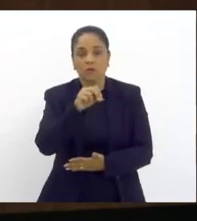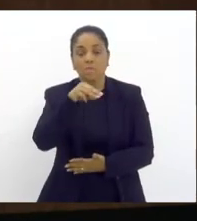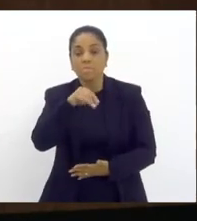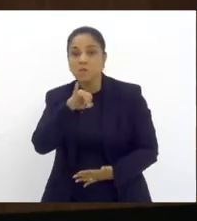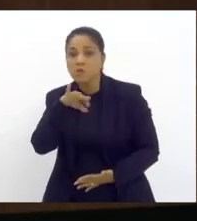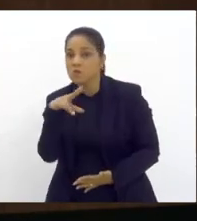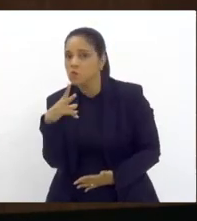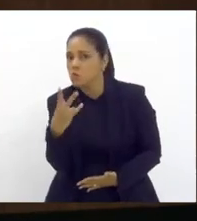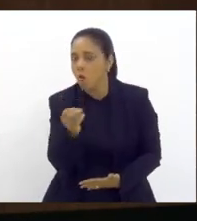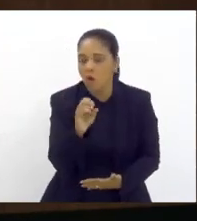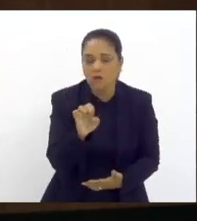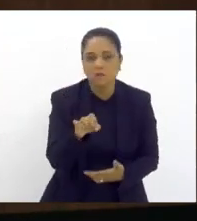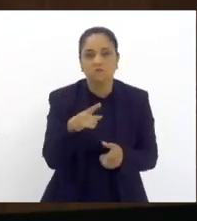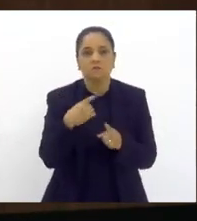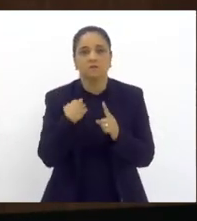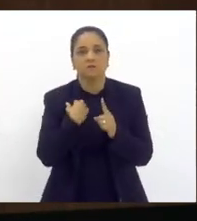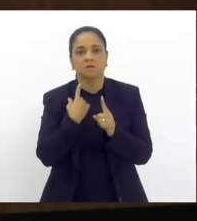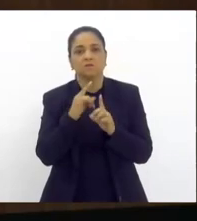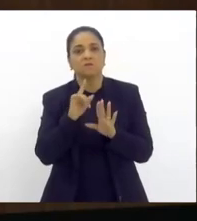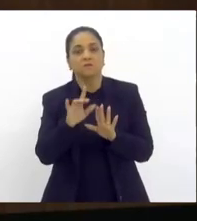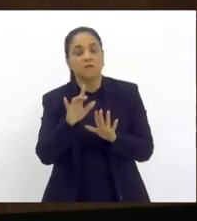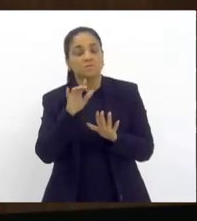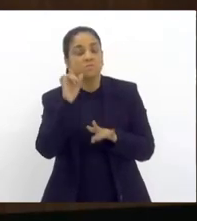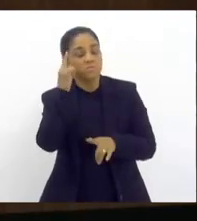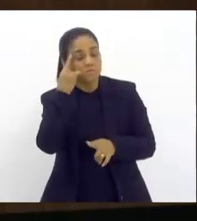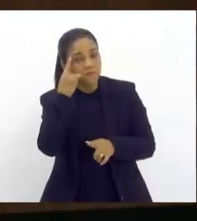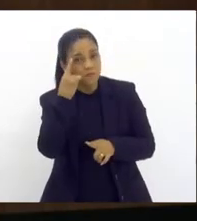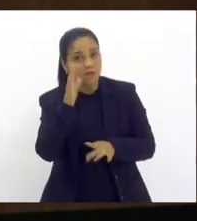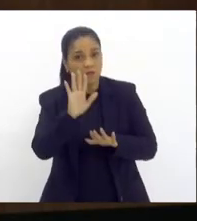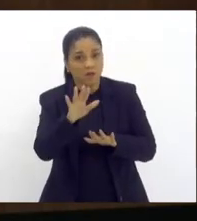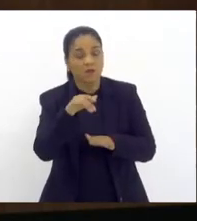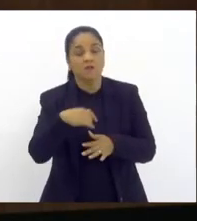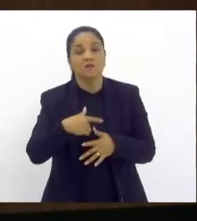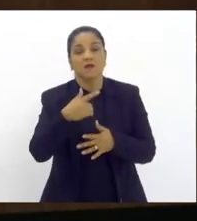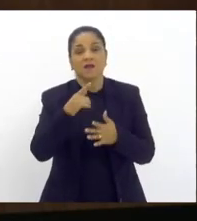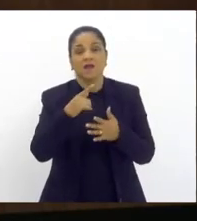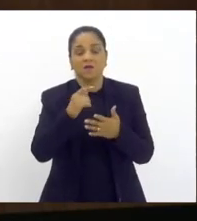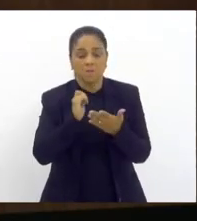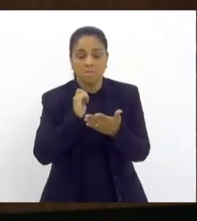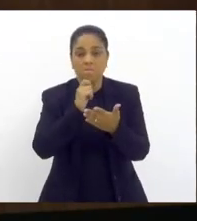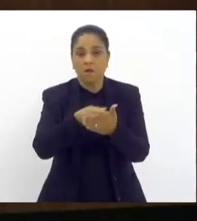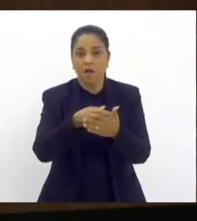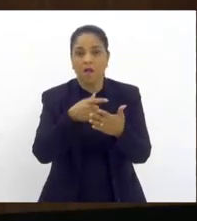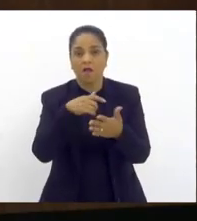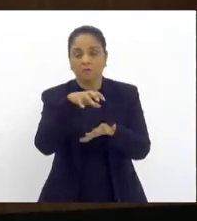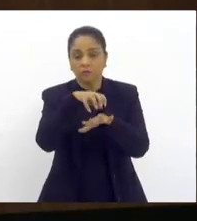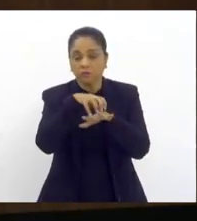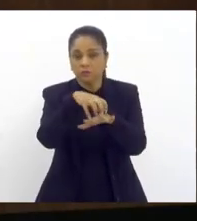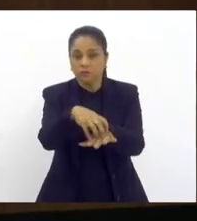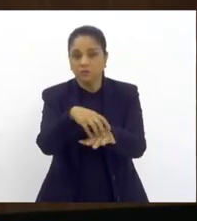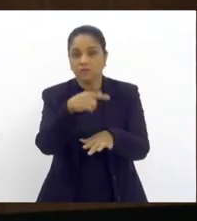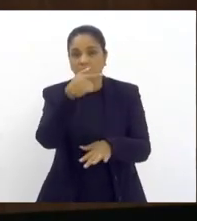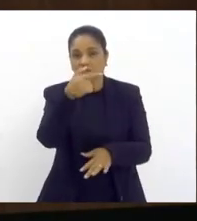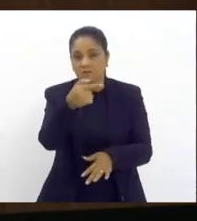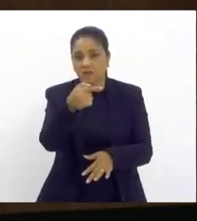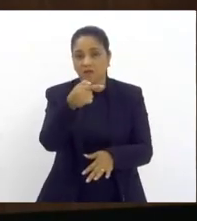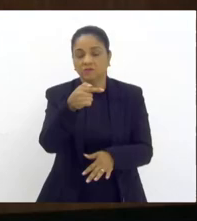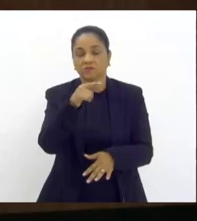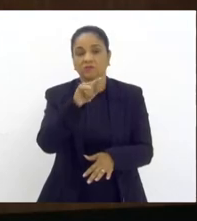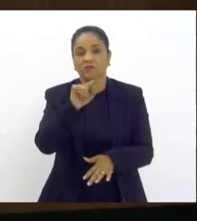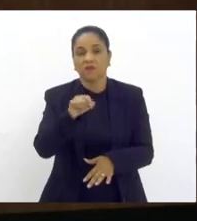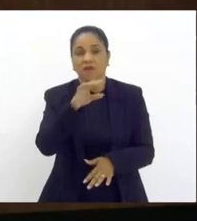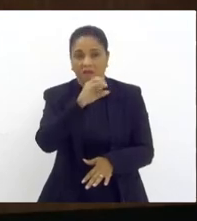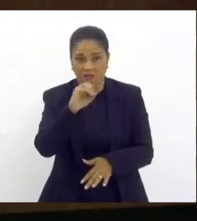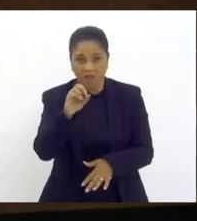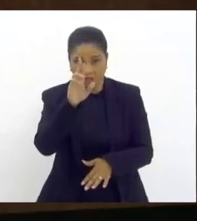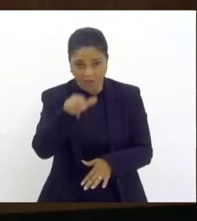que a tarifa ia de 5 para 7 reais e foi através da CPI que nós conseguimos barrar isso ano passado. Então, eu gostaria de solicitar a nobre